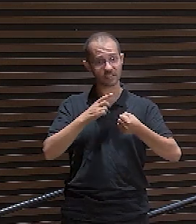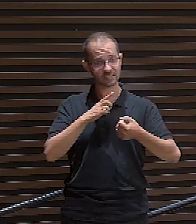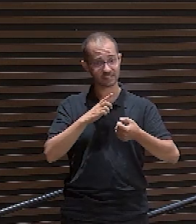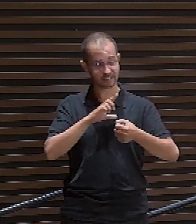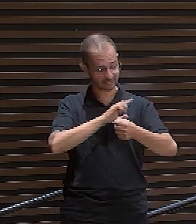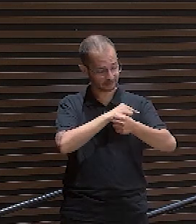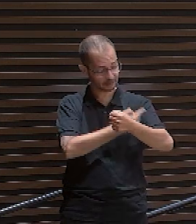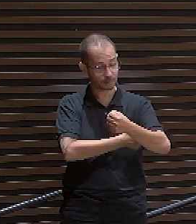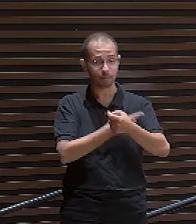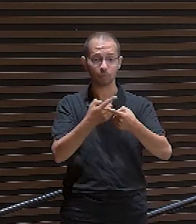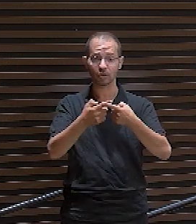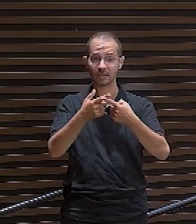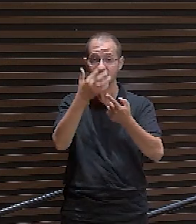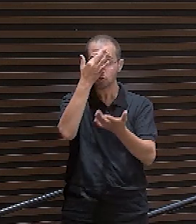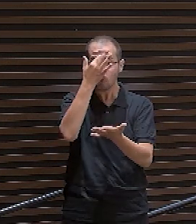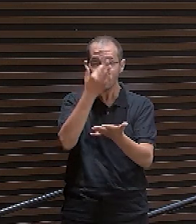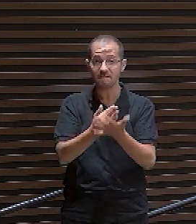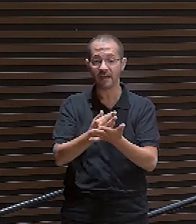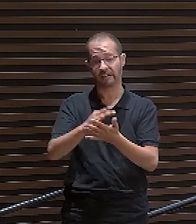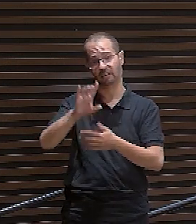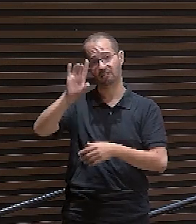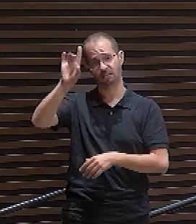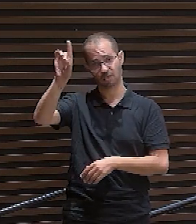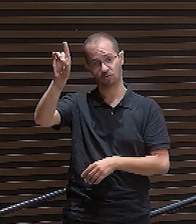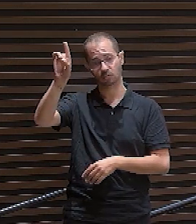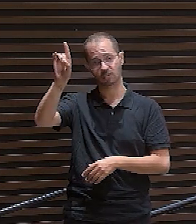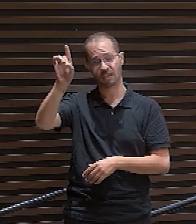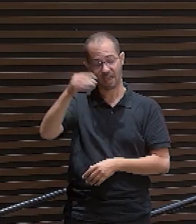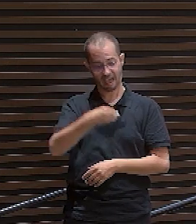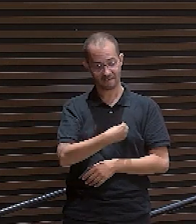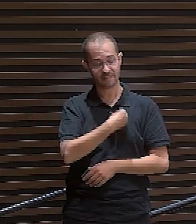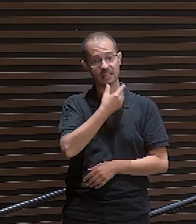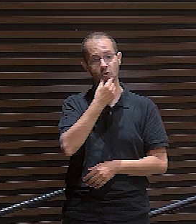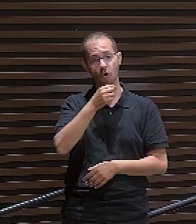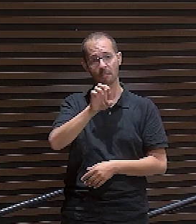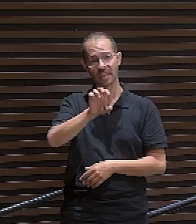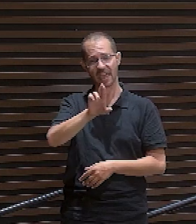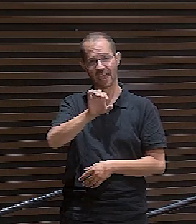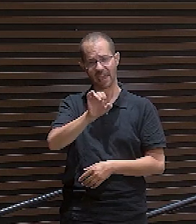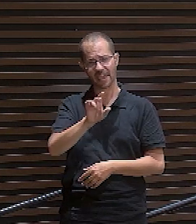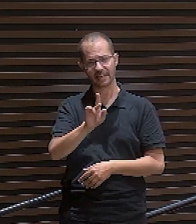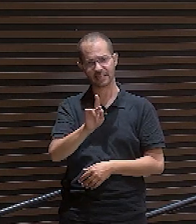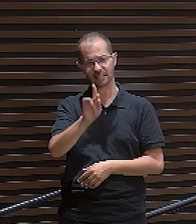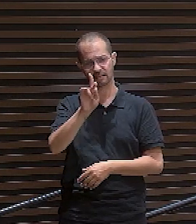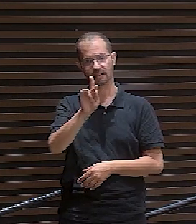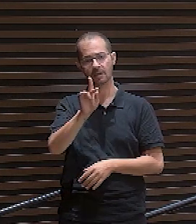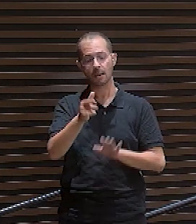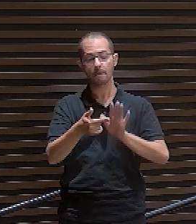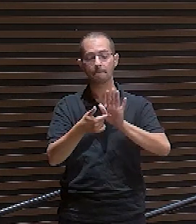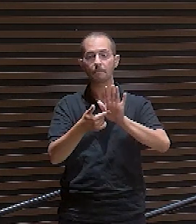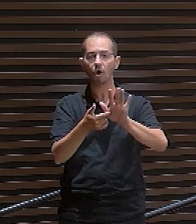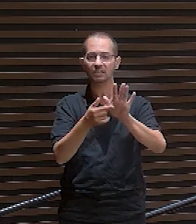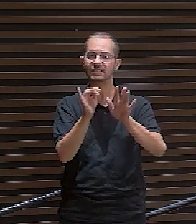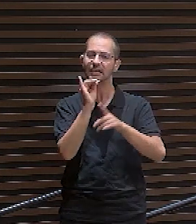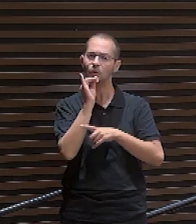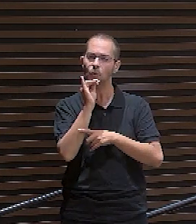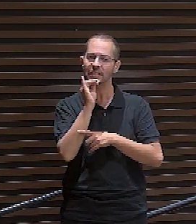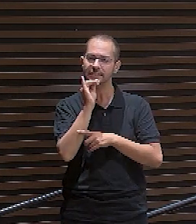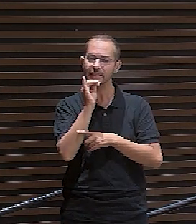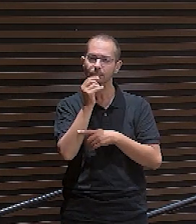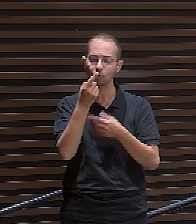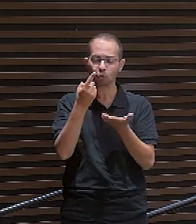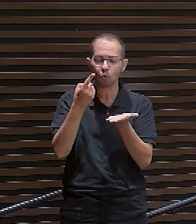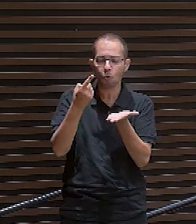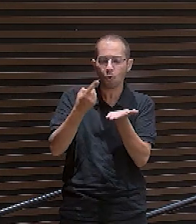sua fé em Deus. A vida de Eric Lindell exemplifica o compromisso